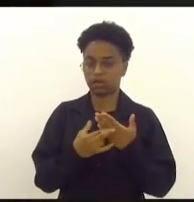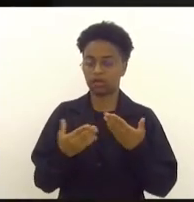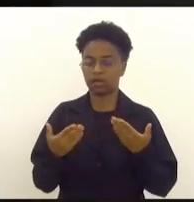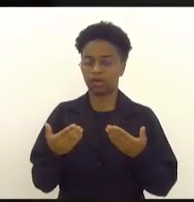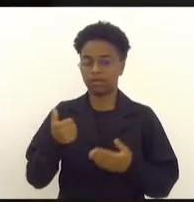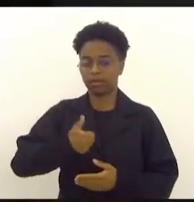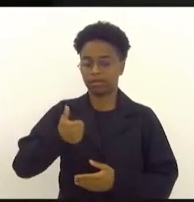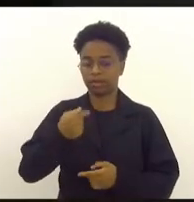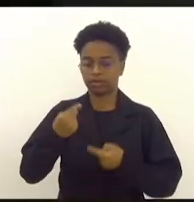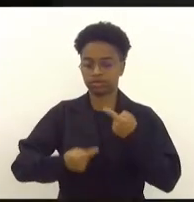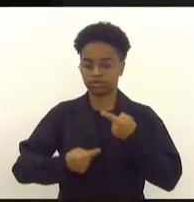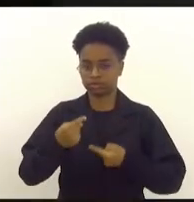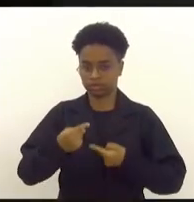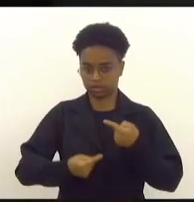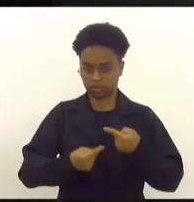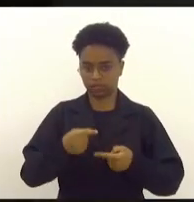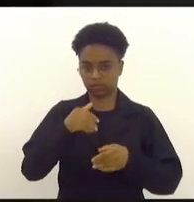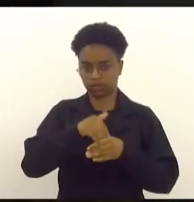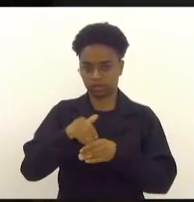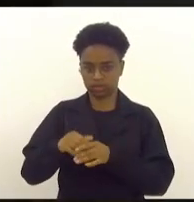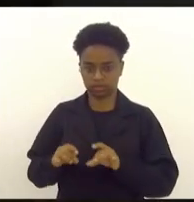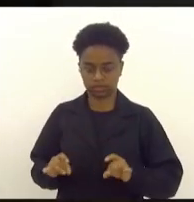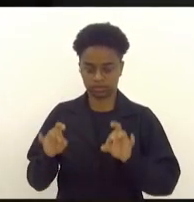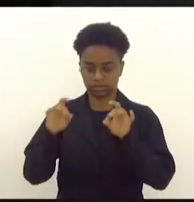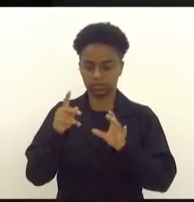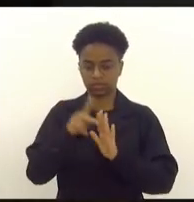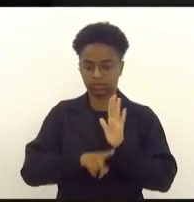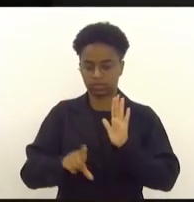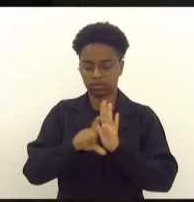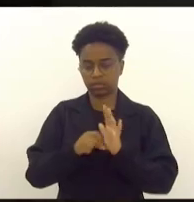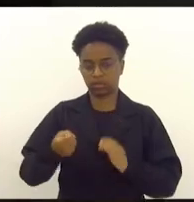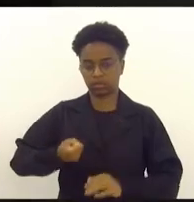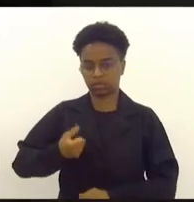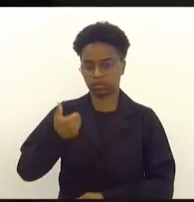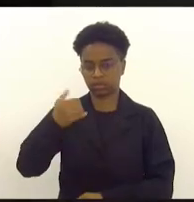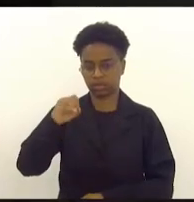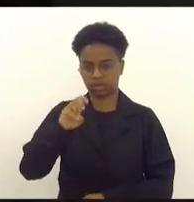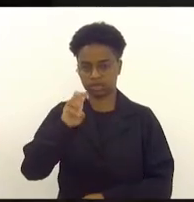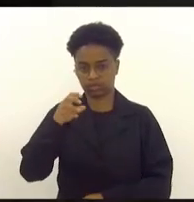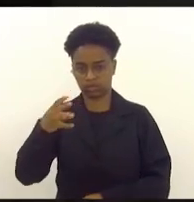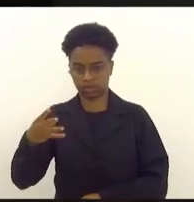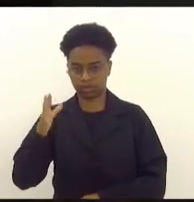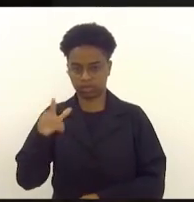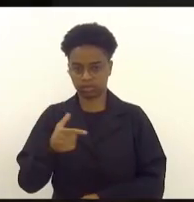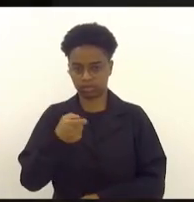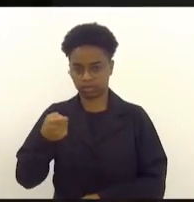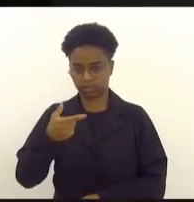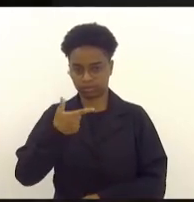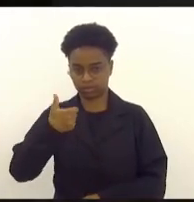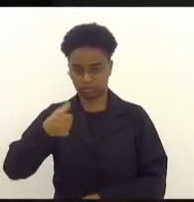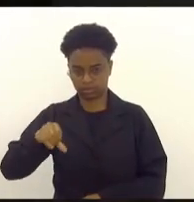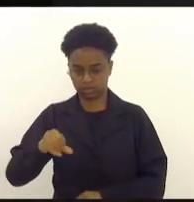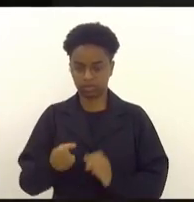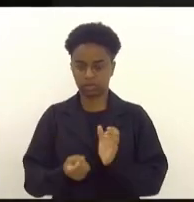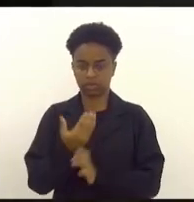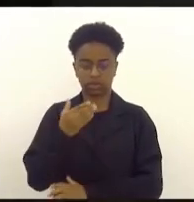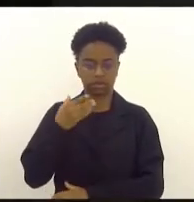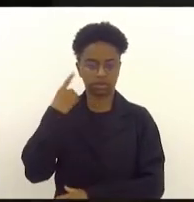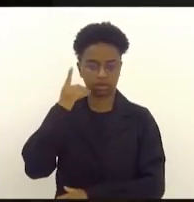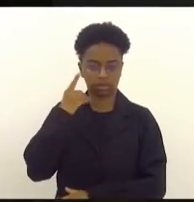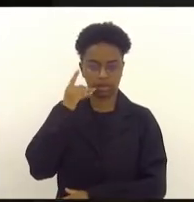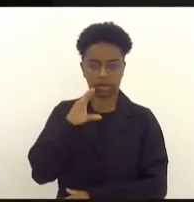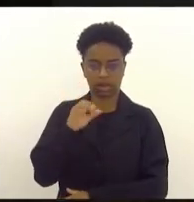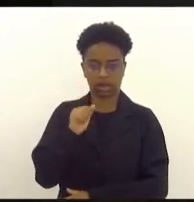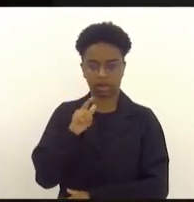em primeira discussão projeto de lei número 1054 e 2019 de autoria deputado Carlos